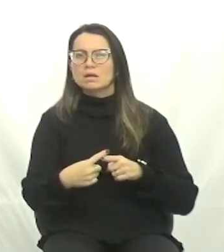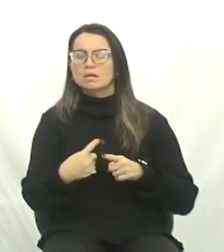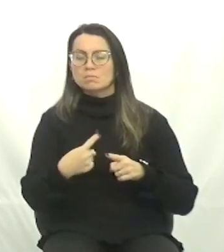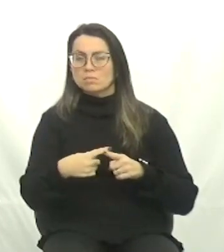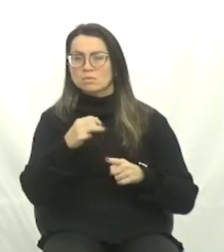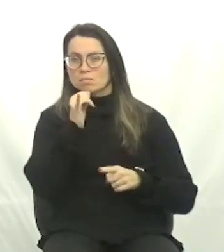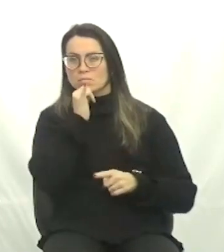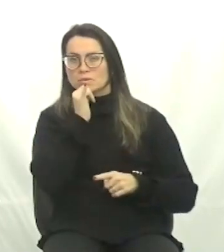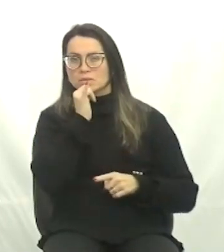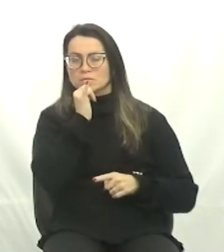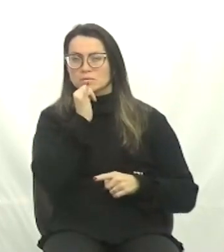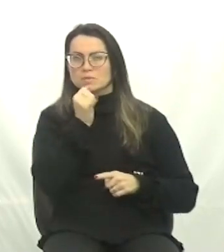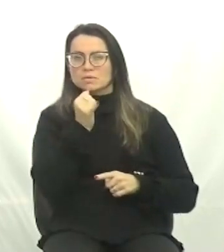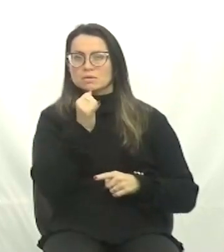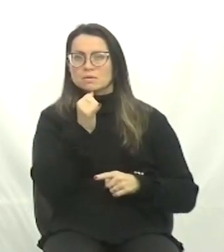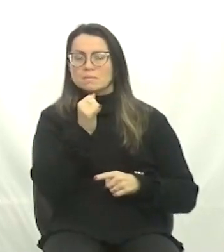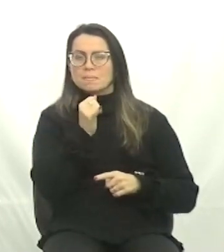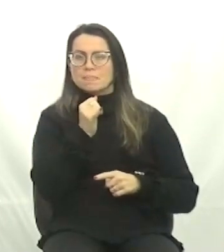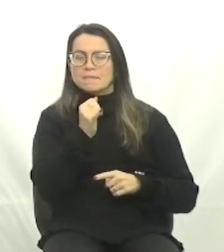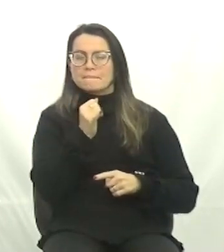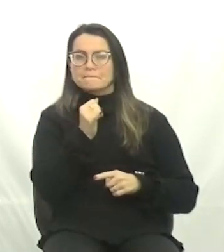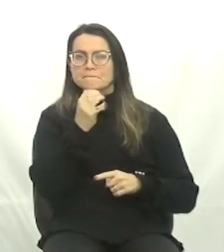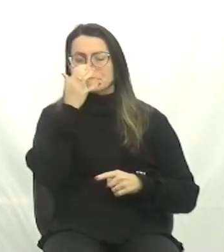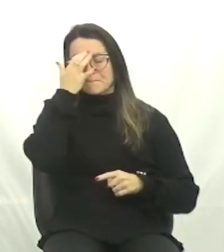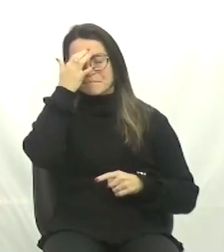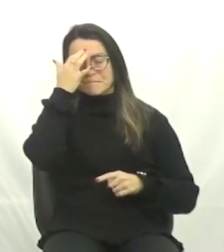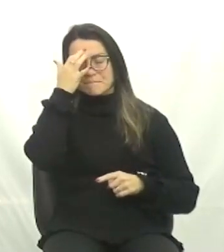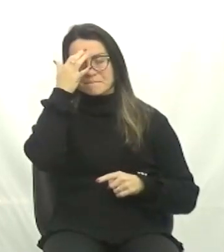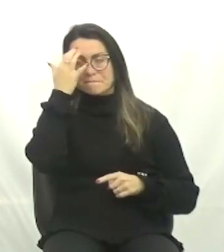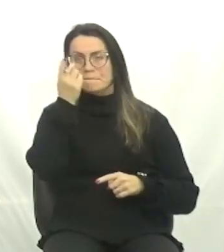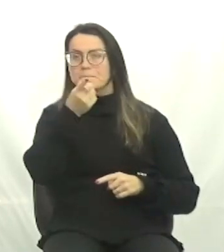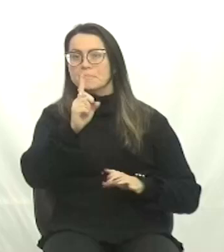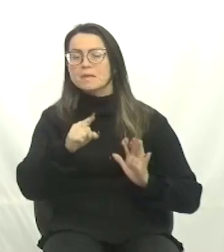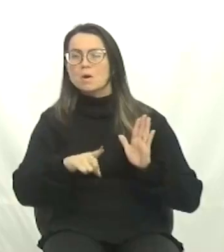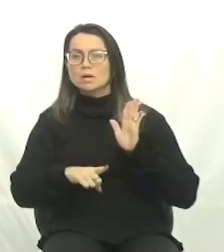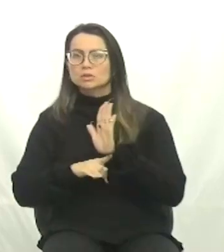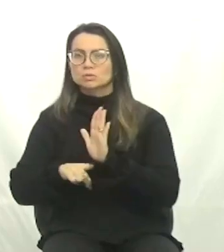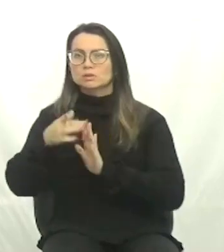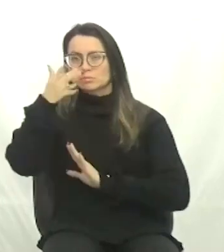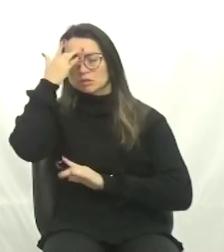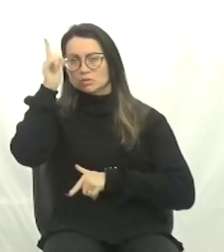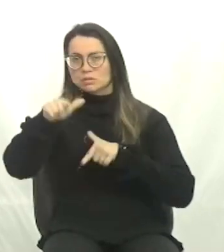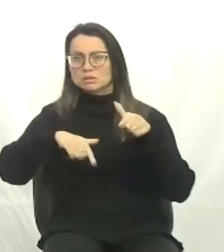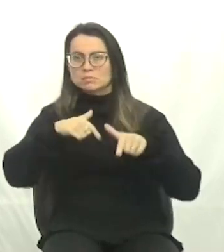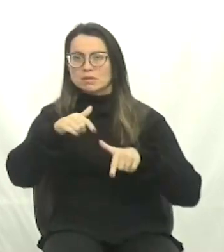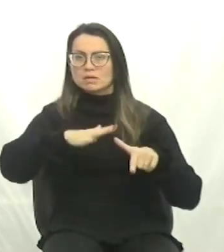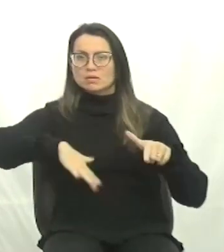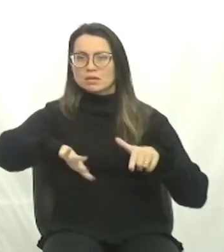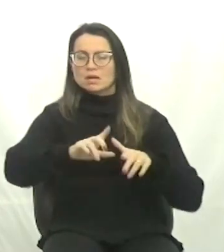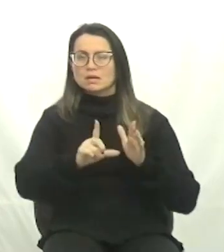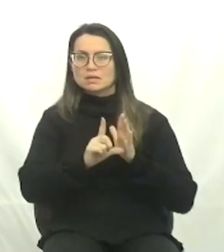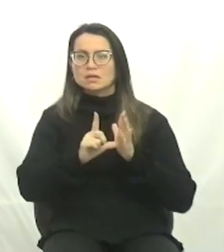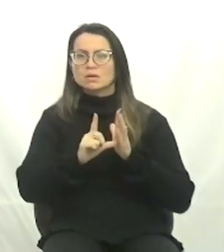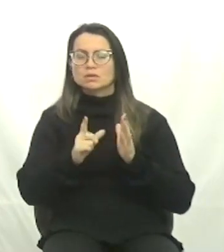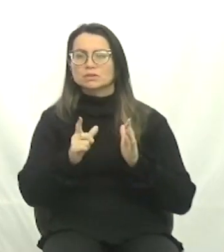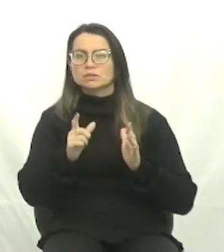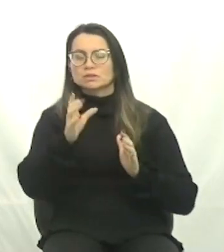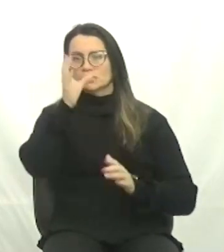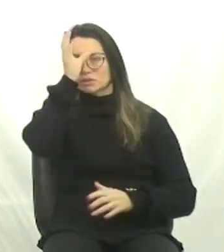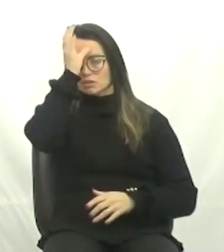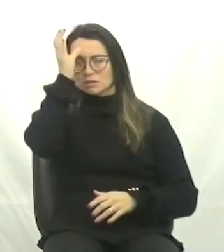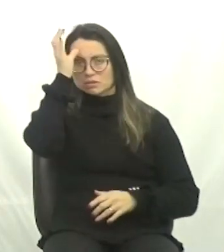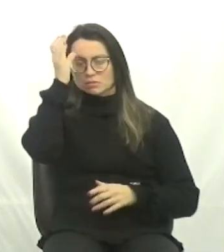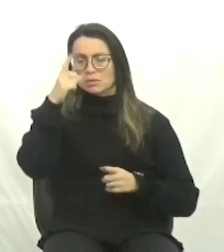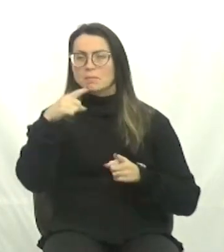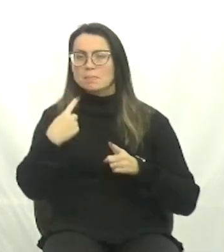de ajudar os trabalhadores, prejudica os trabalhadores do comércio de Criciúma. Né? Foi feita uma proposta